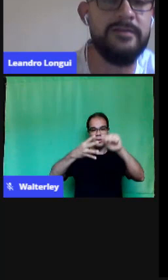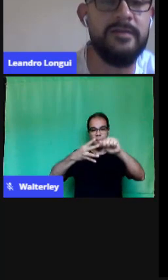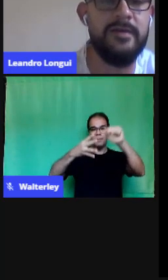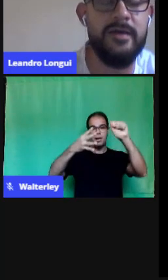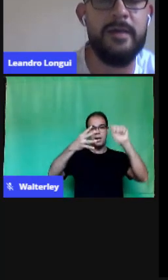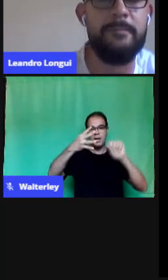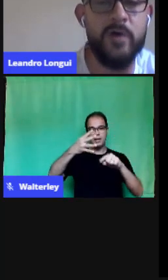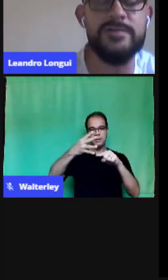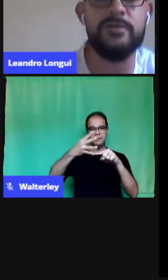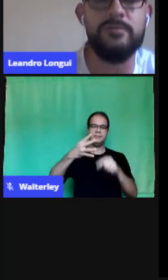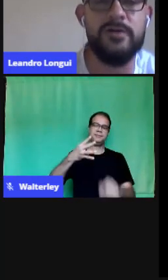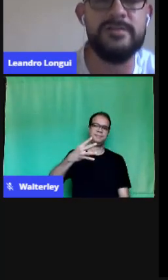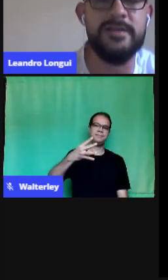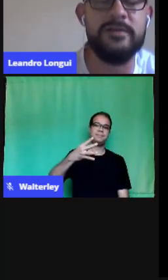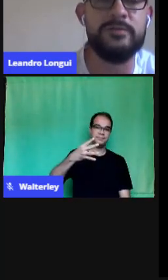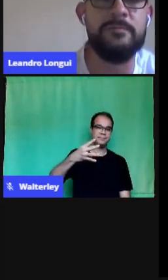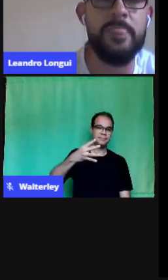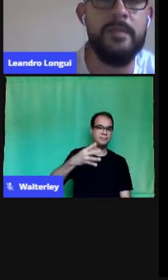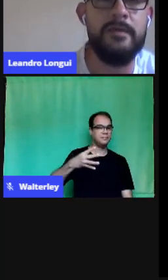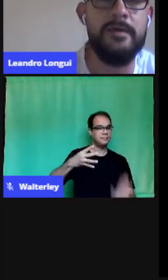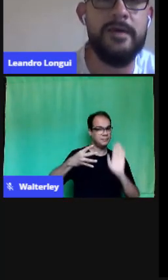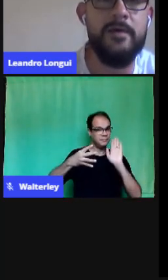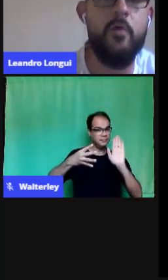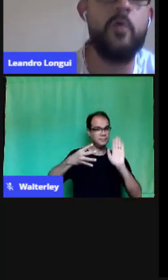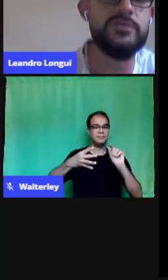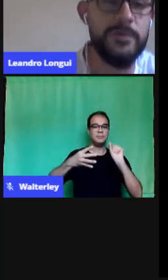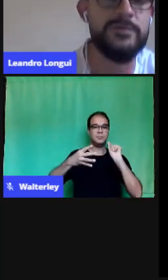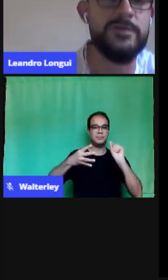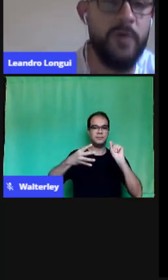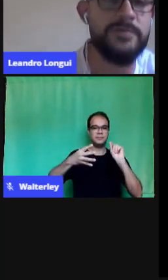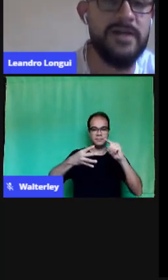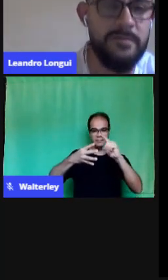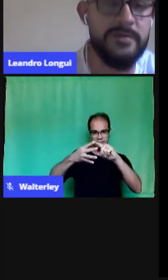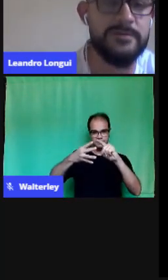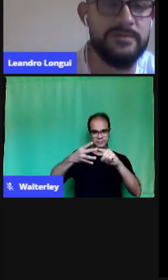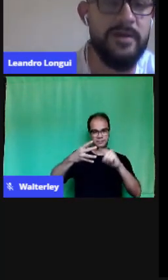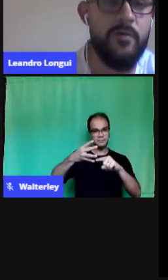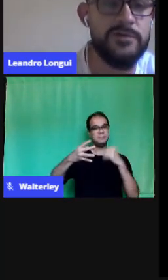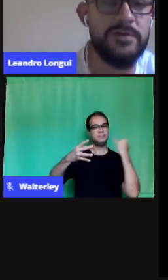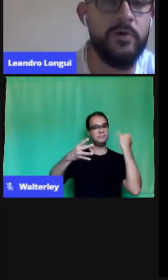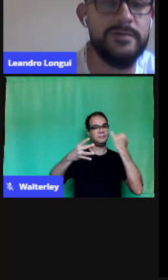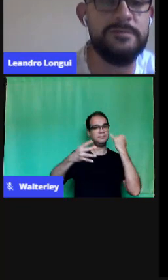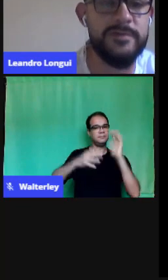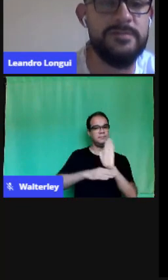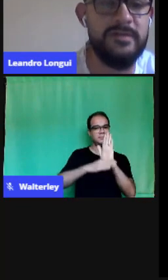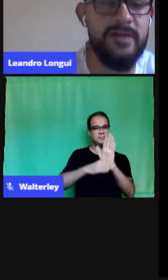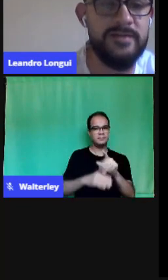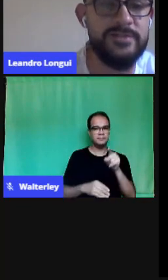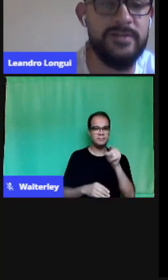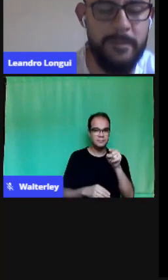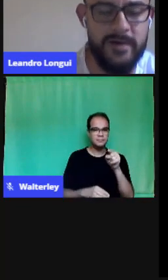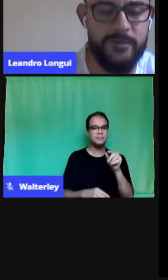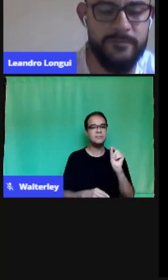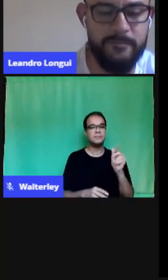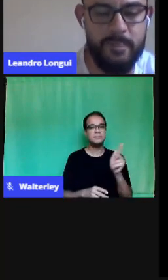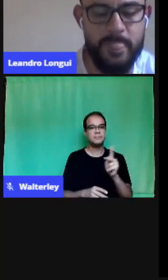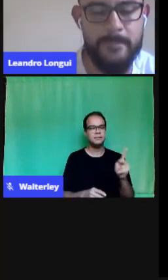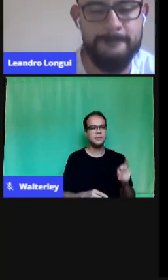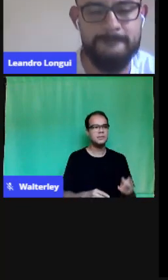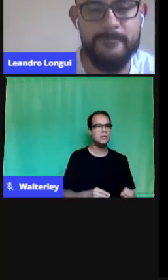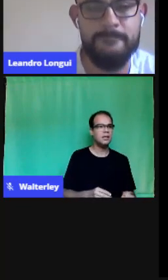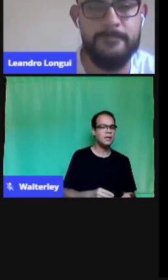vocês possam, melhor dizendo, construir seus próprios caminhos, né? Construir outras possibilidades de